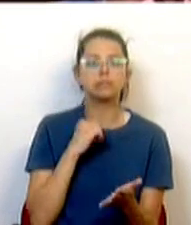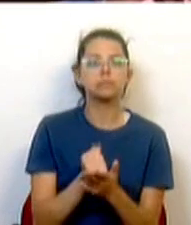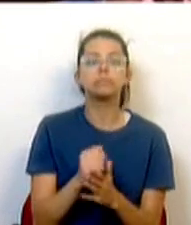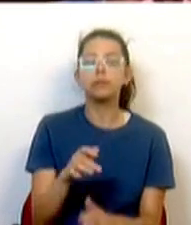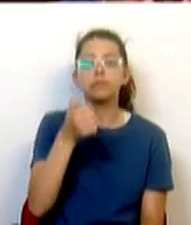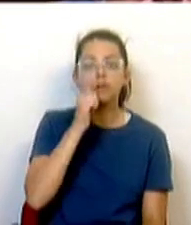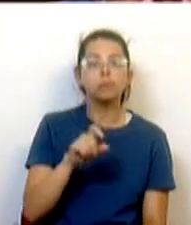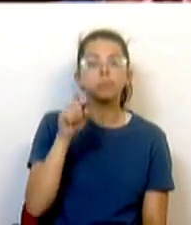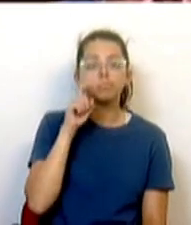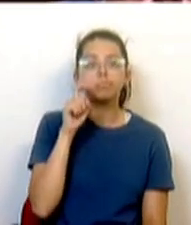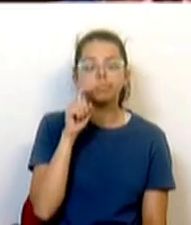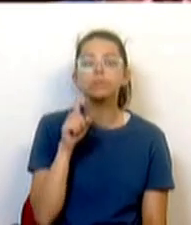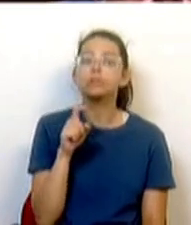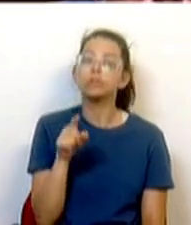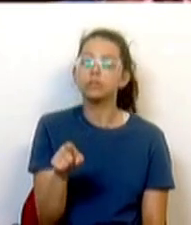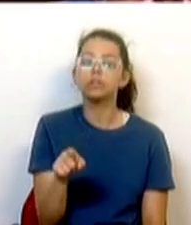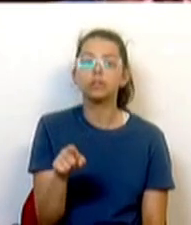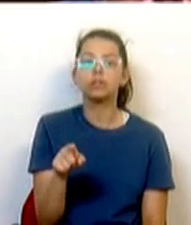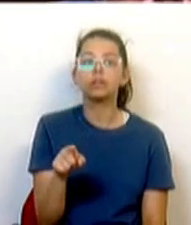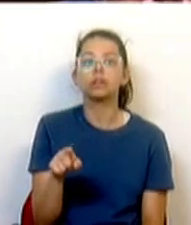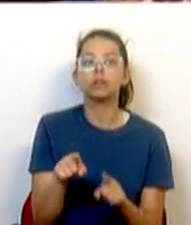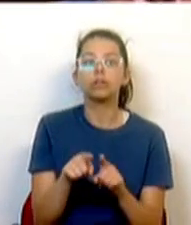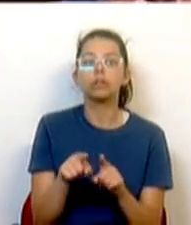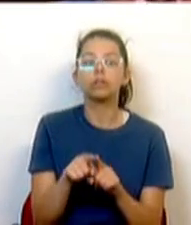os Açores, fazendo com que minimizando